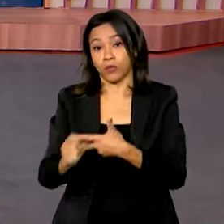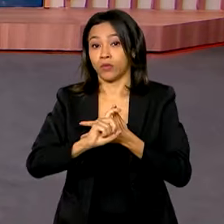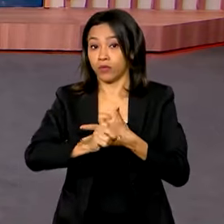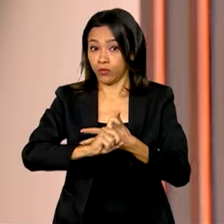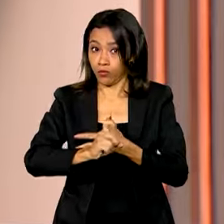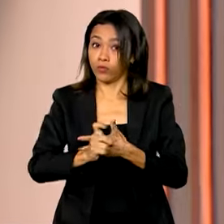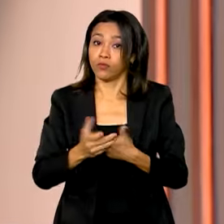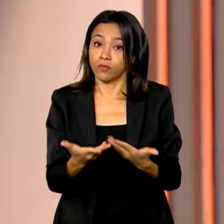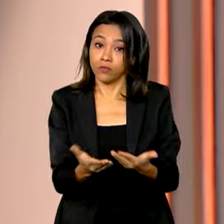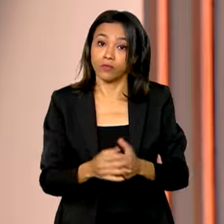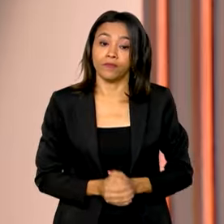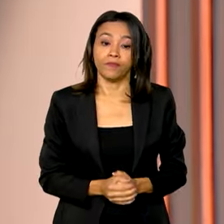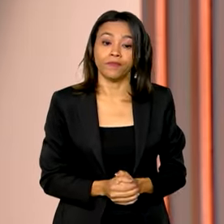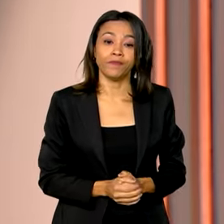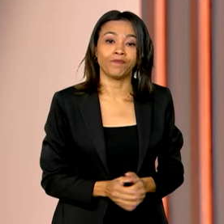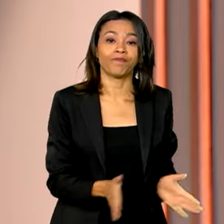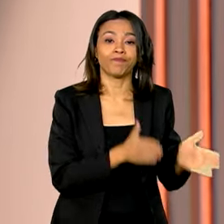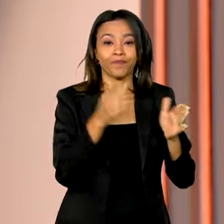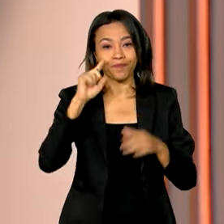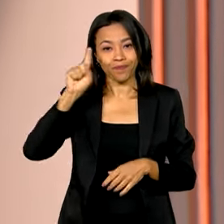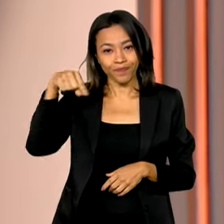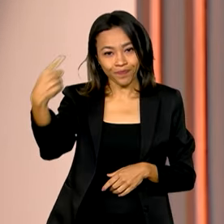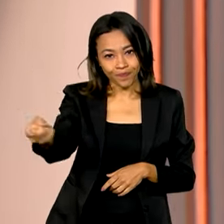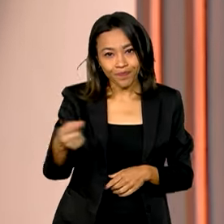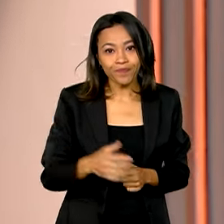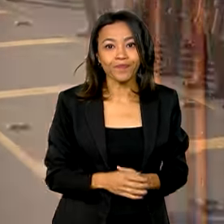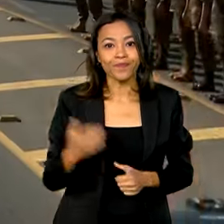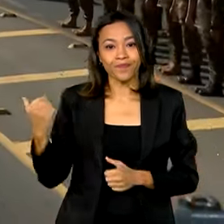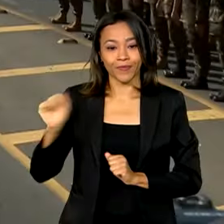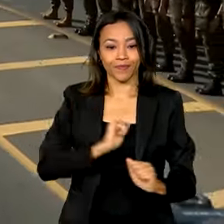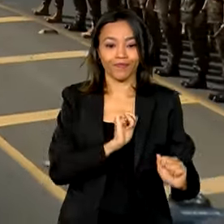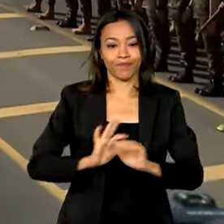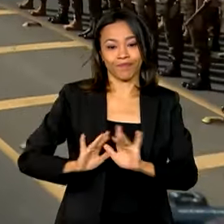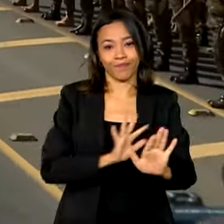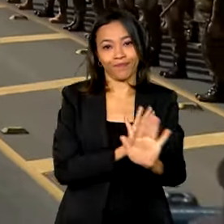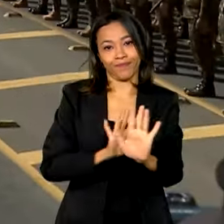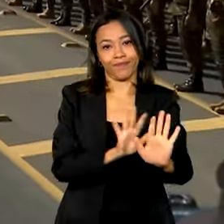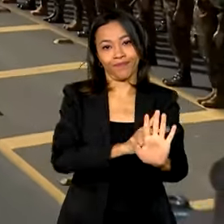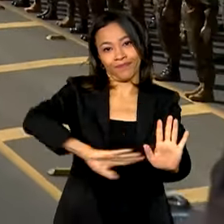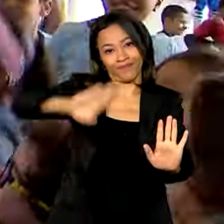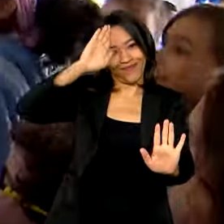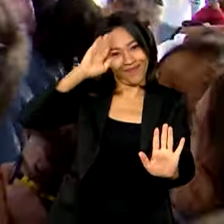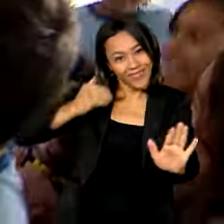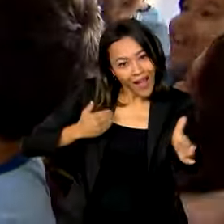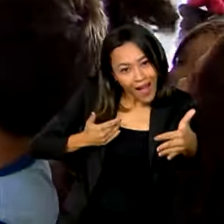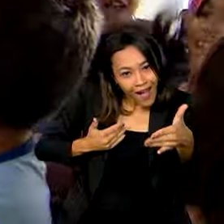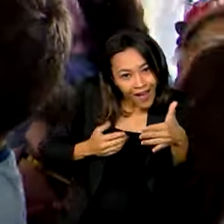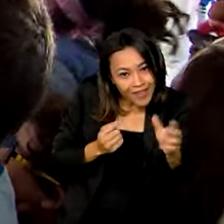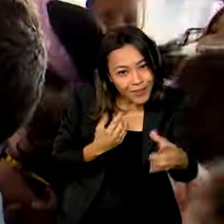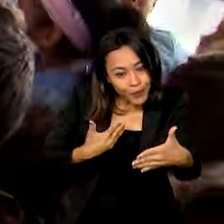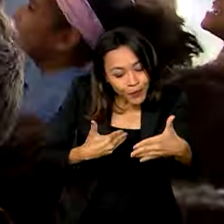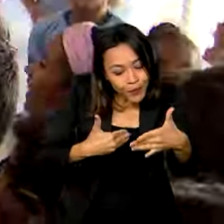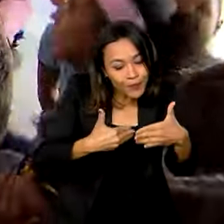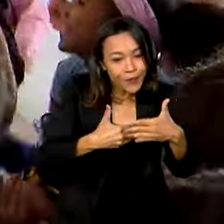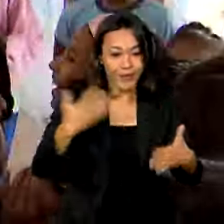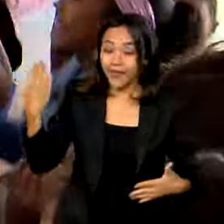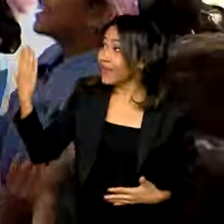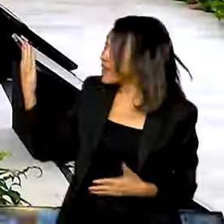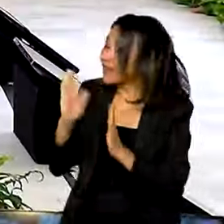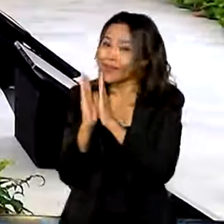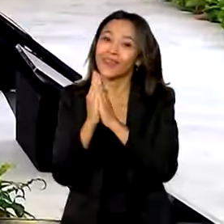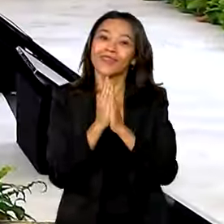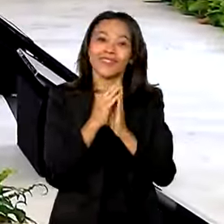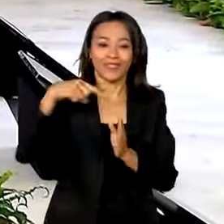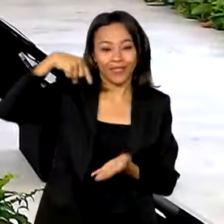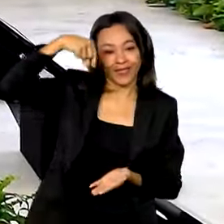Federal. E veja a seguir, o desfile de 7 de setembro está chegando este ano. Zé Gotinha e